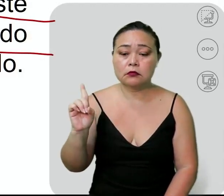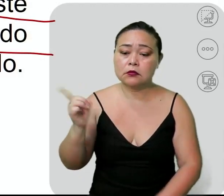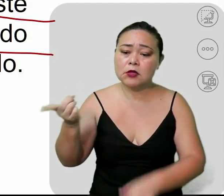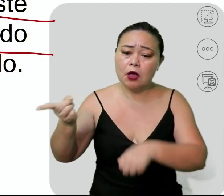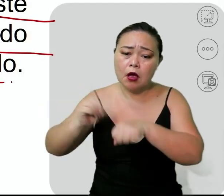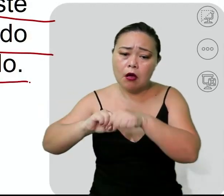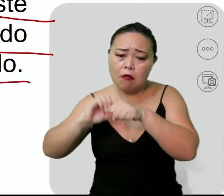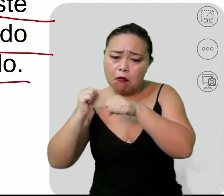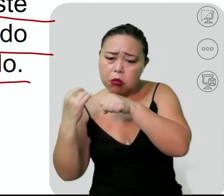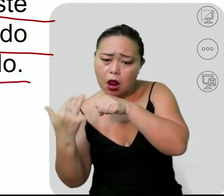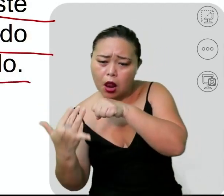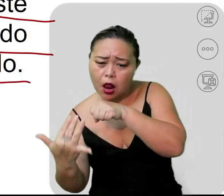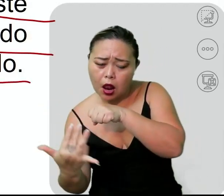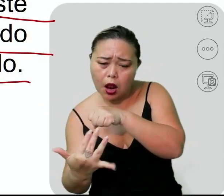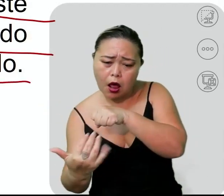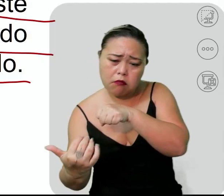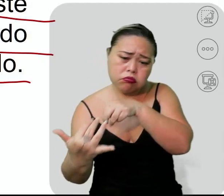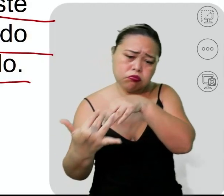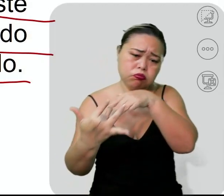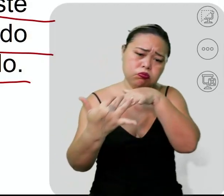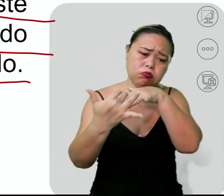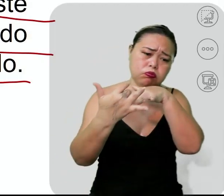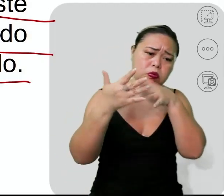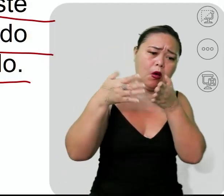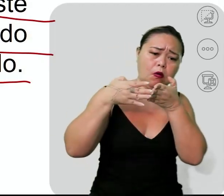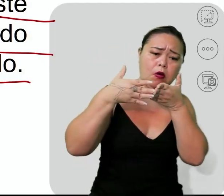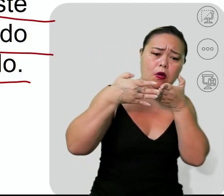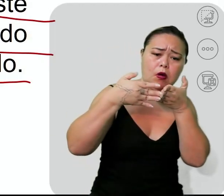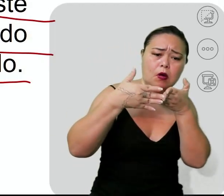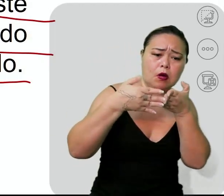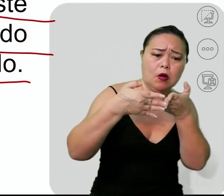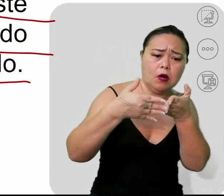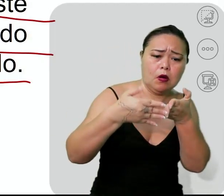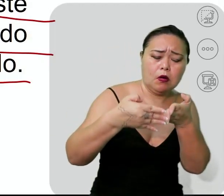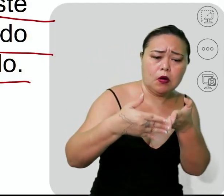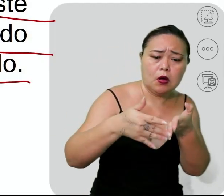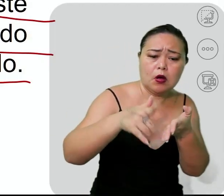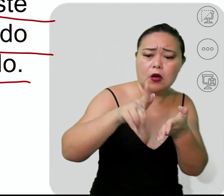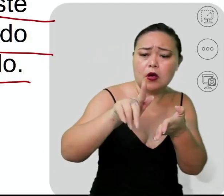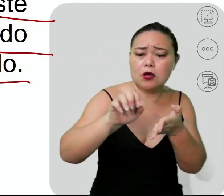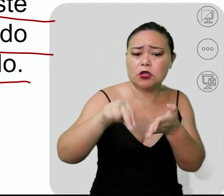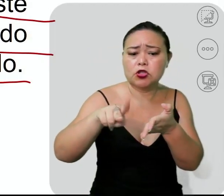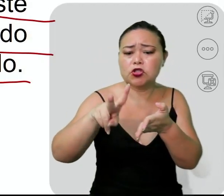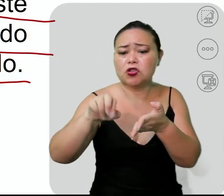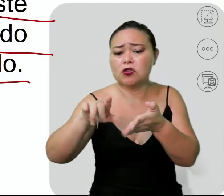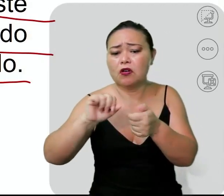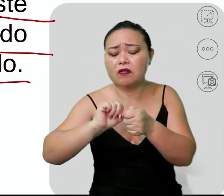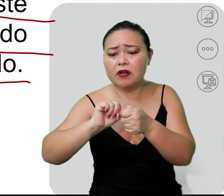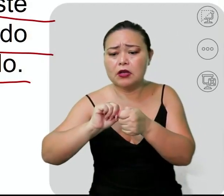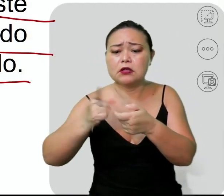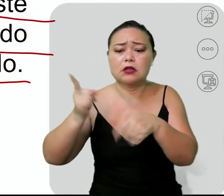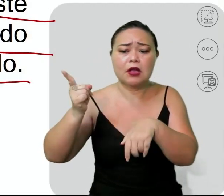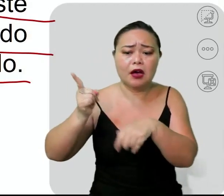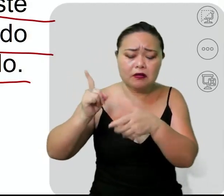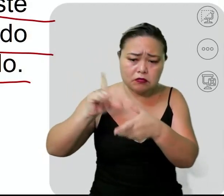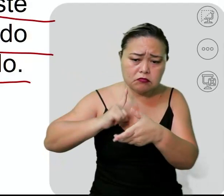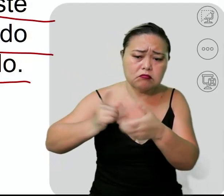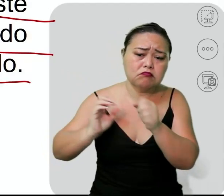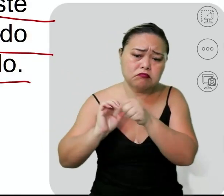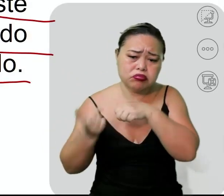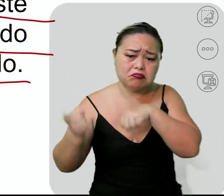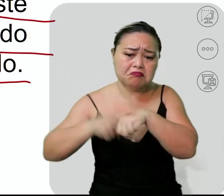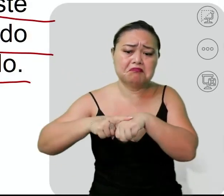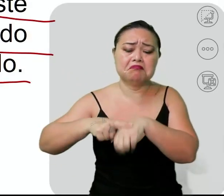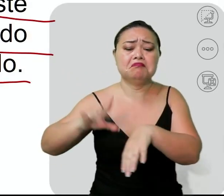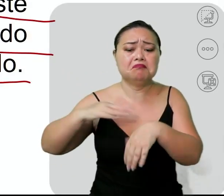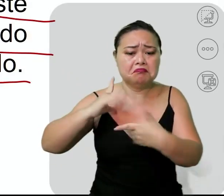Oriente por navios genoveses contaminados. Ela foi 100 anos. Na verdade, foram 116 anos, tá? De